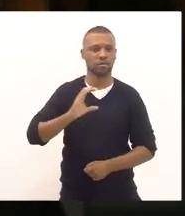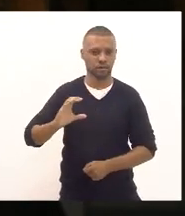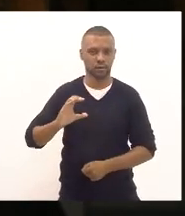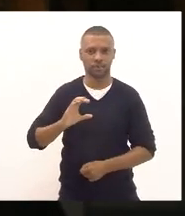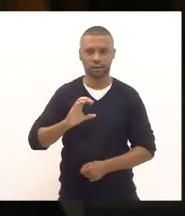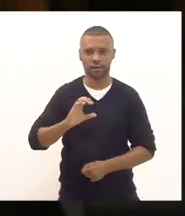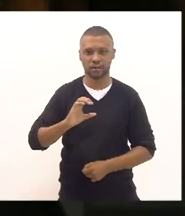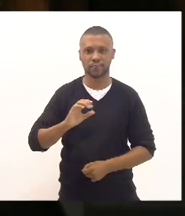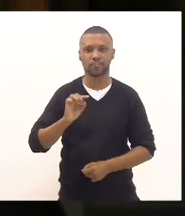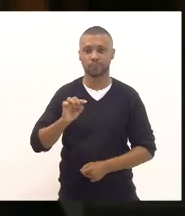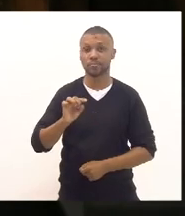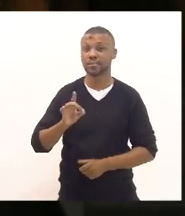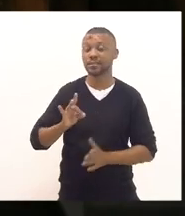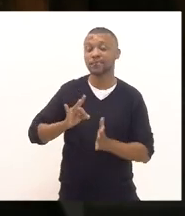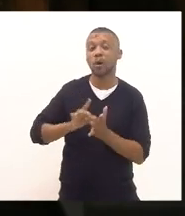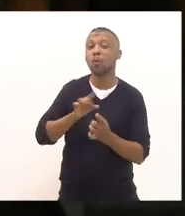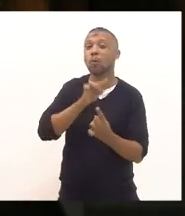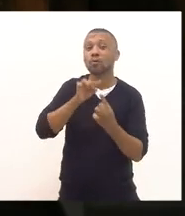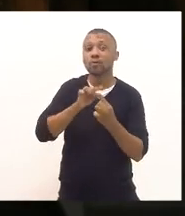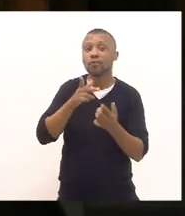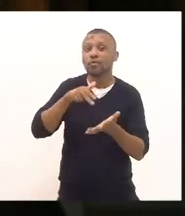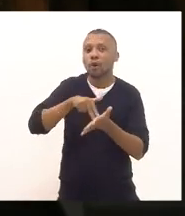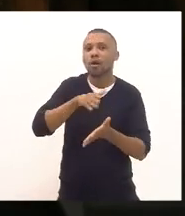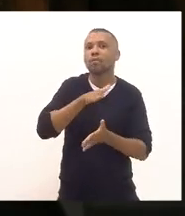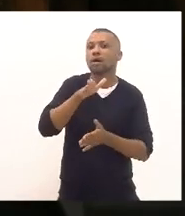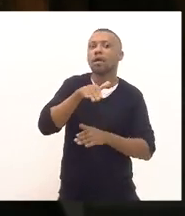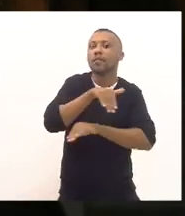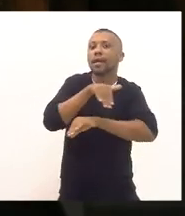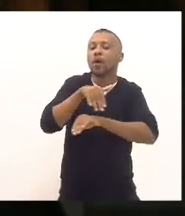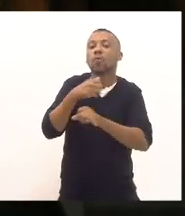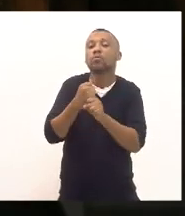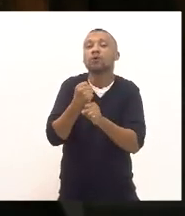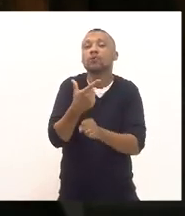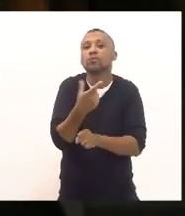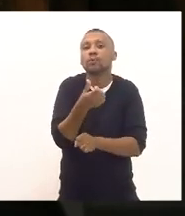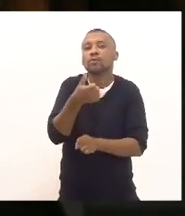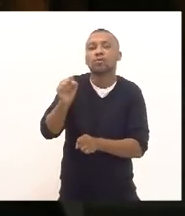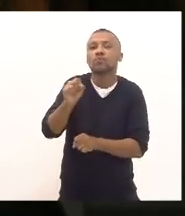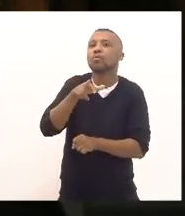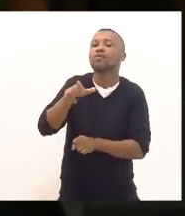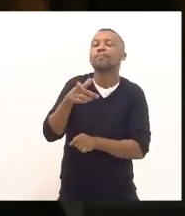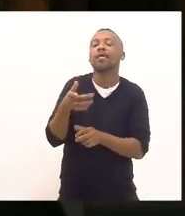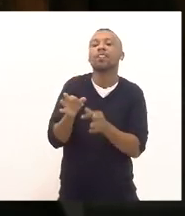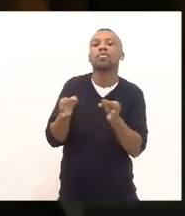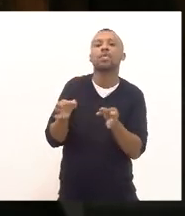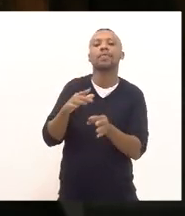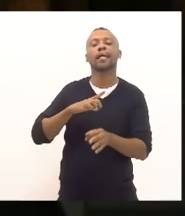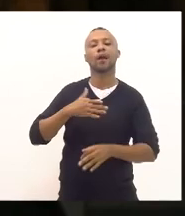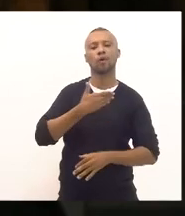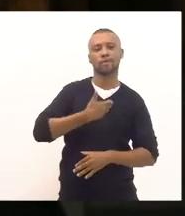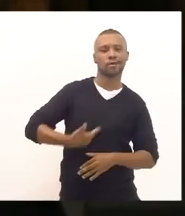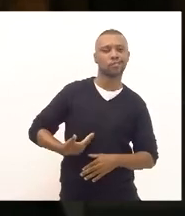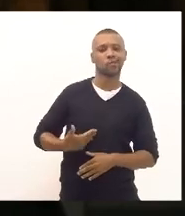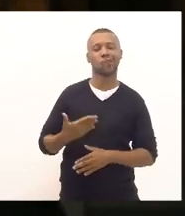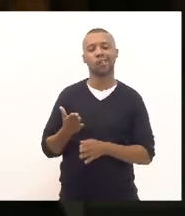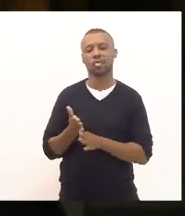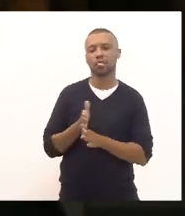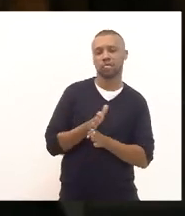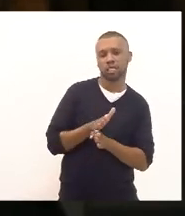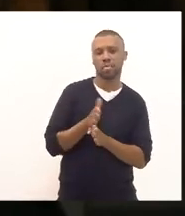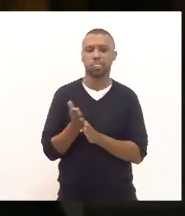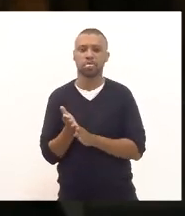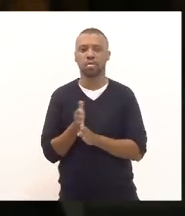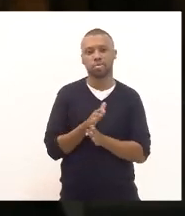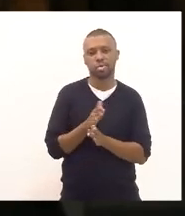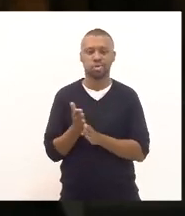Castro na verdade foi para isso que eu fui às ruas em 2018 não foi para ter Governador meio Barro meio